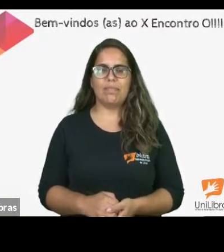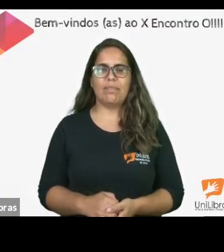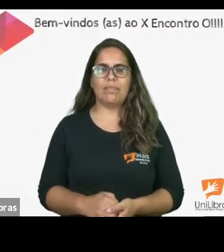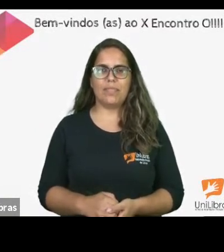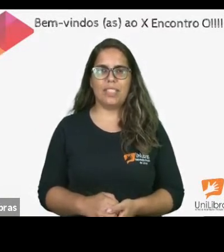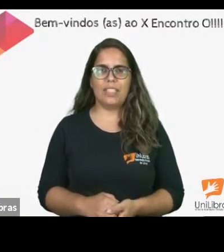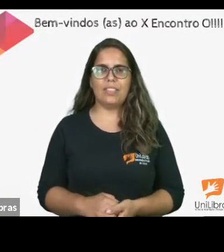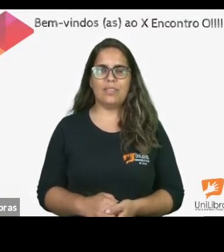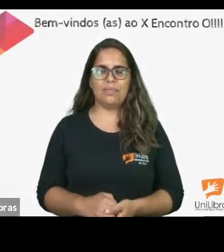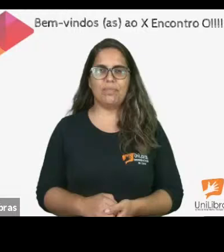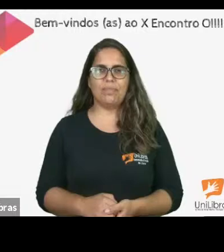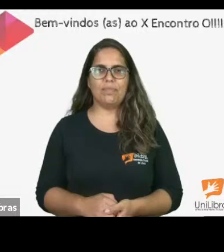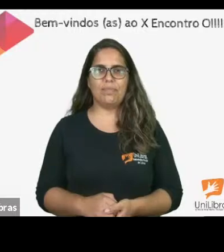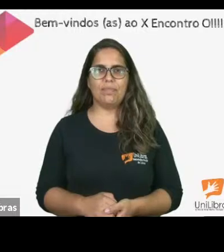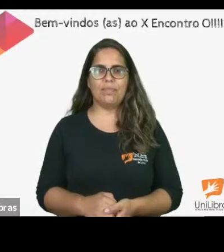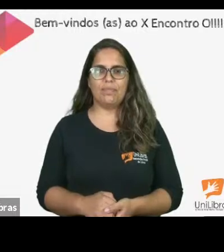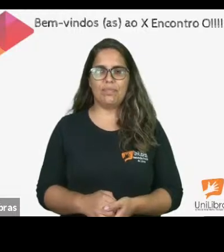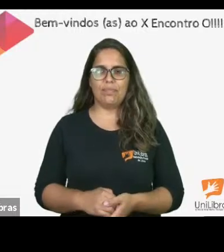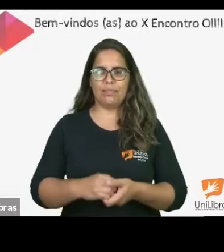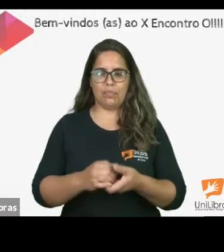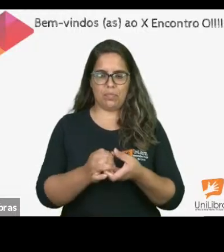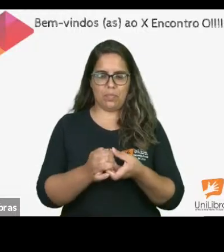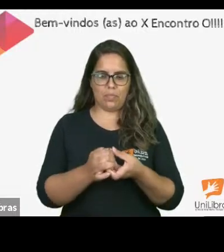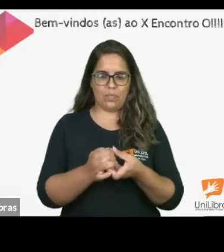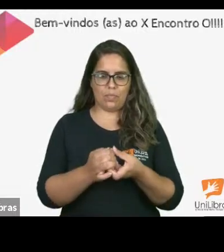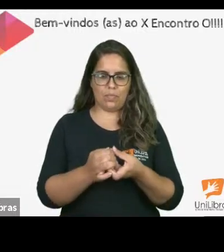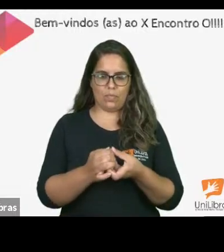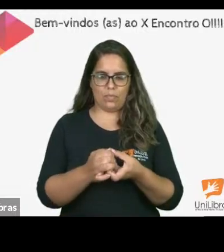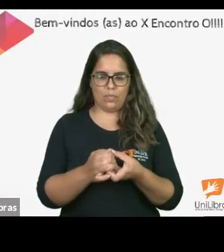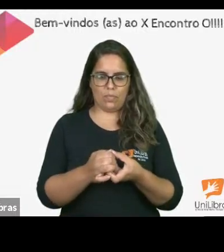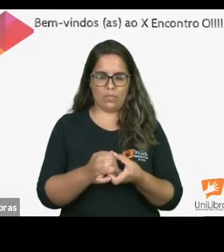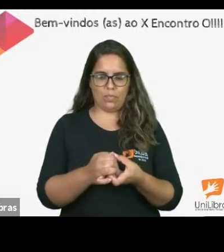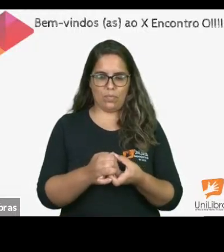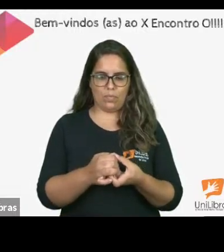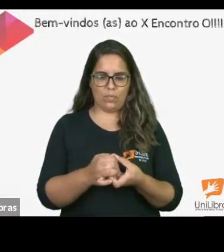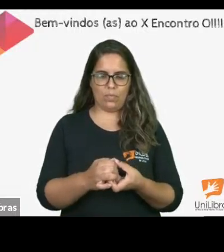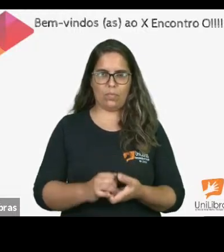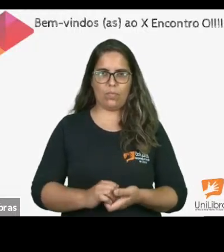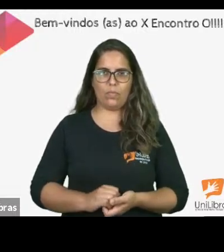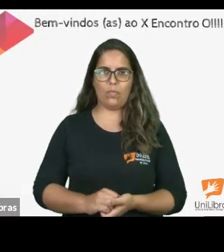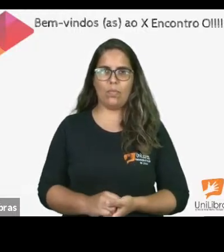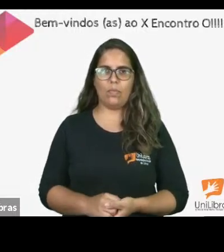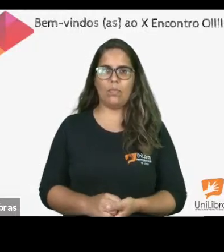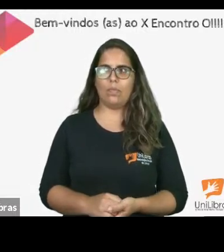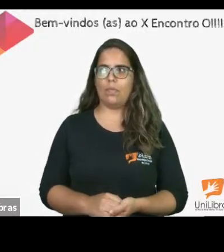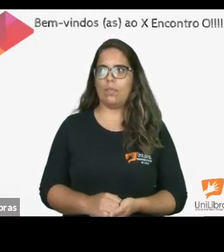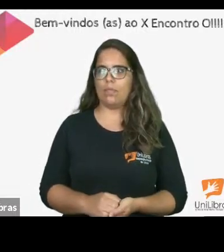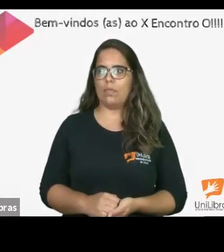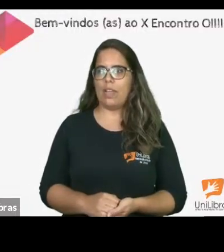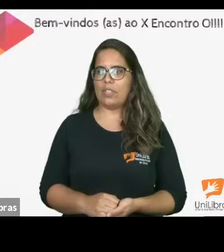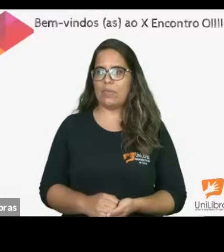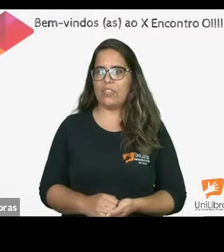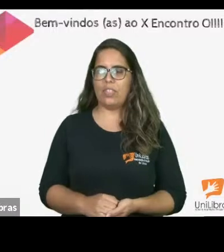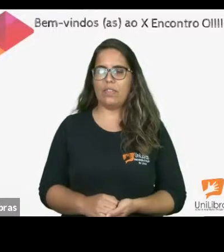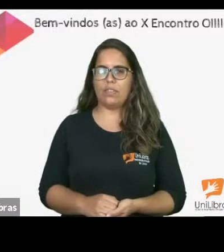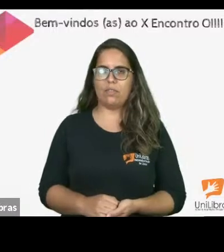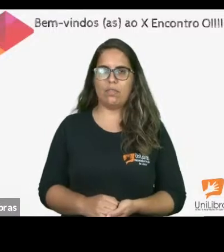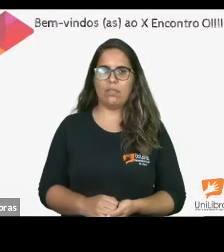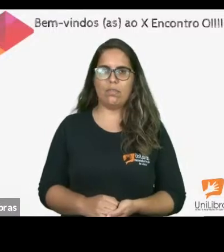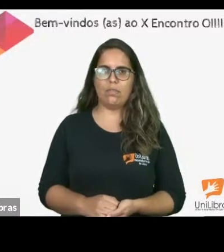iniciar aqui as apresentações e não sei se já está no YouTube,